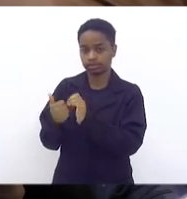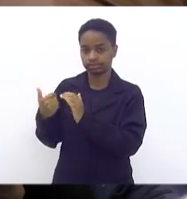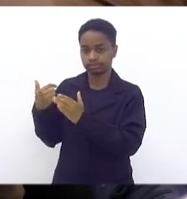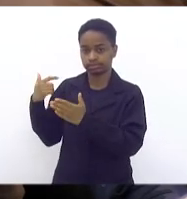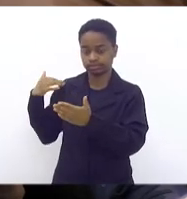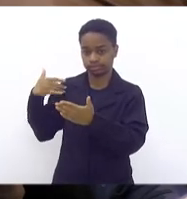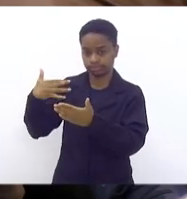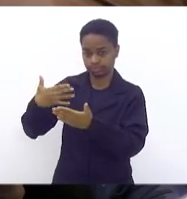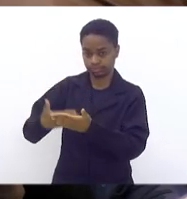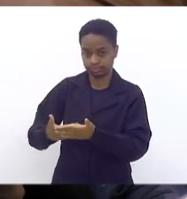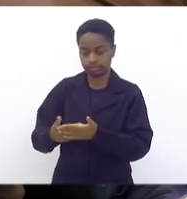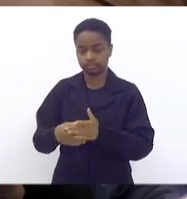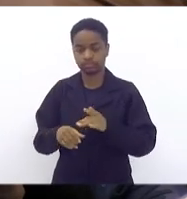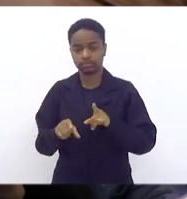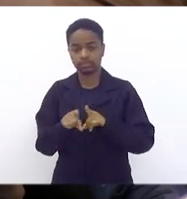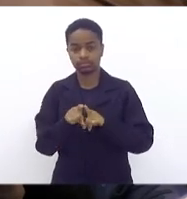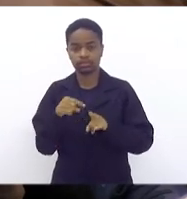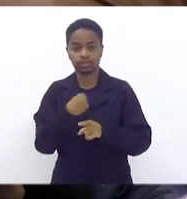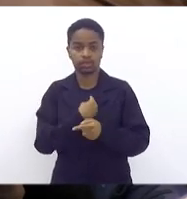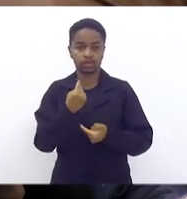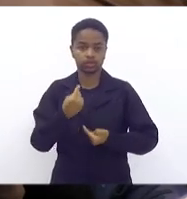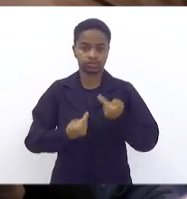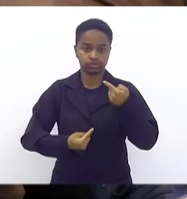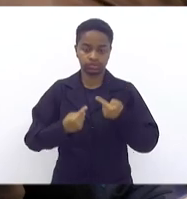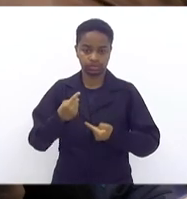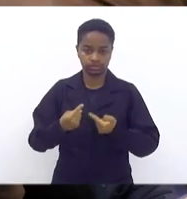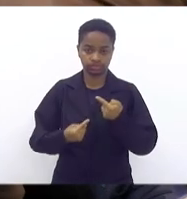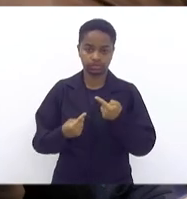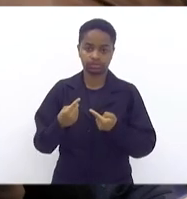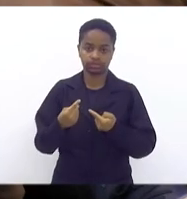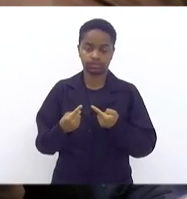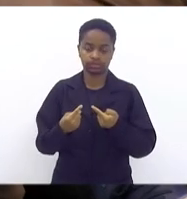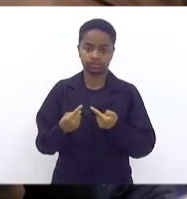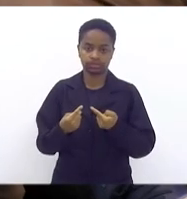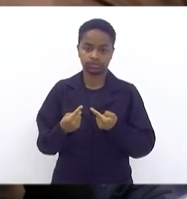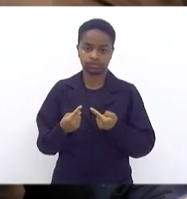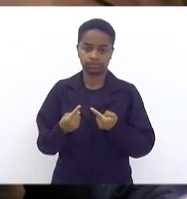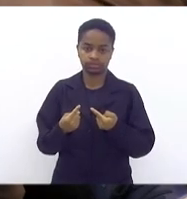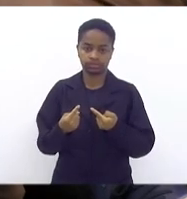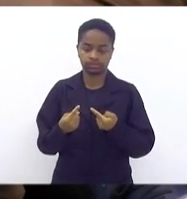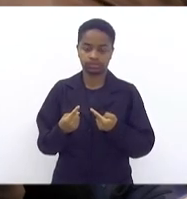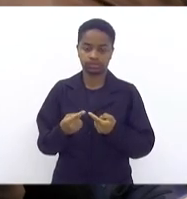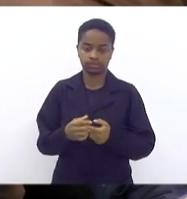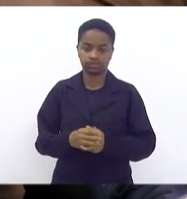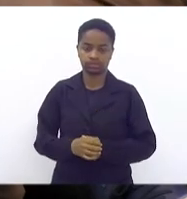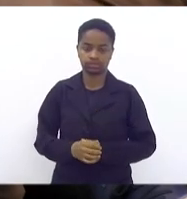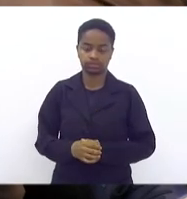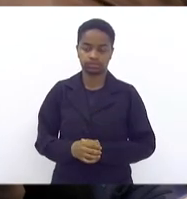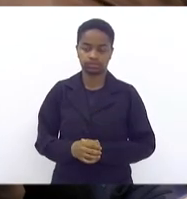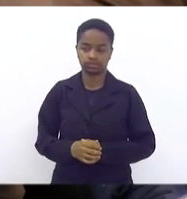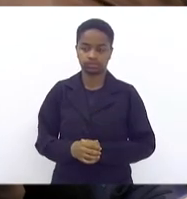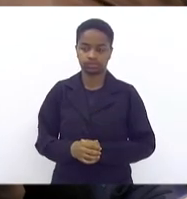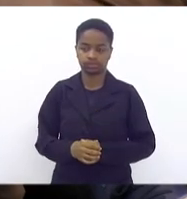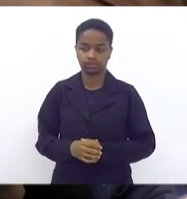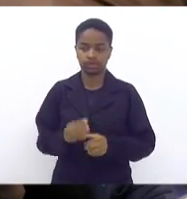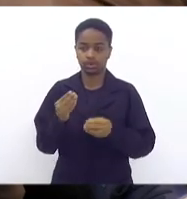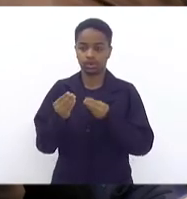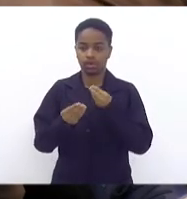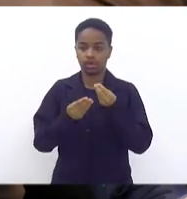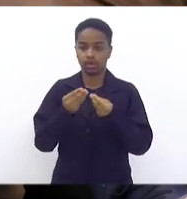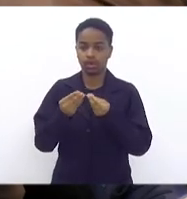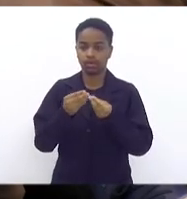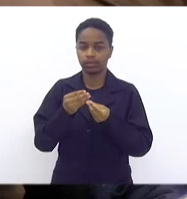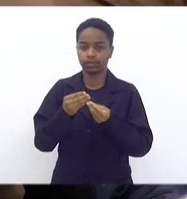Ah para discutir justamente eh Justamente a a a a a a fragilidade de